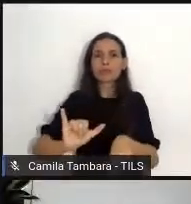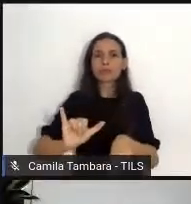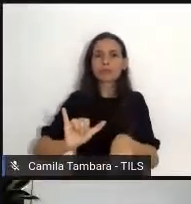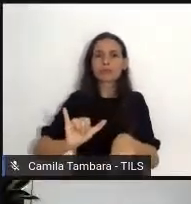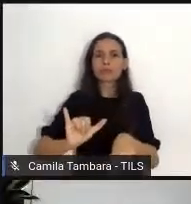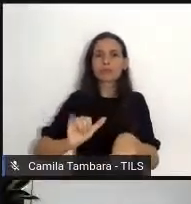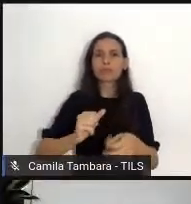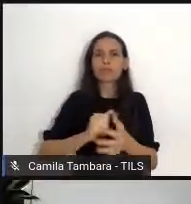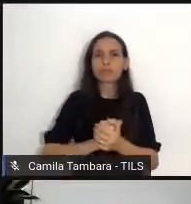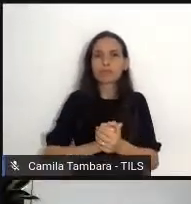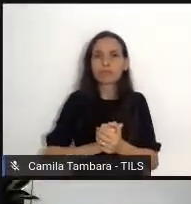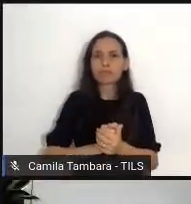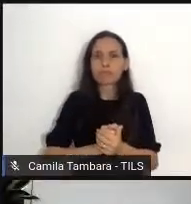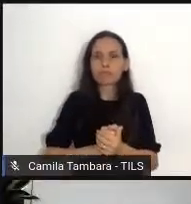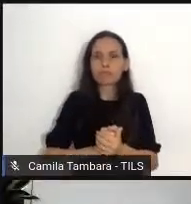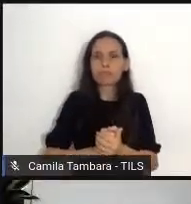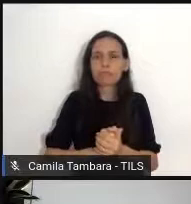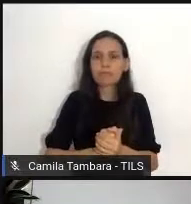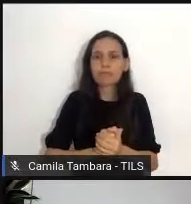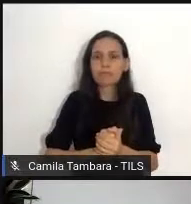buscando